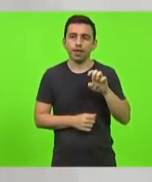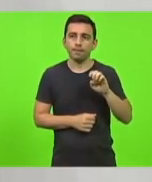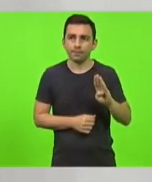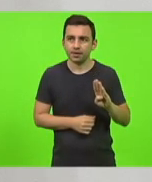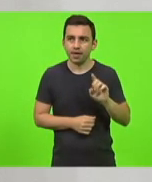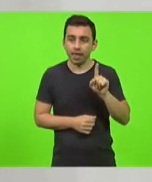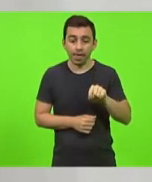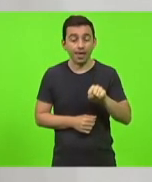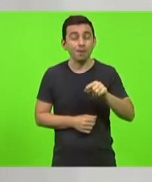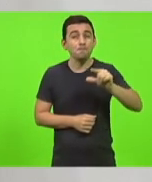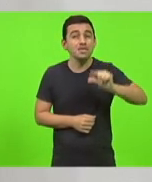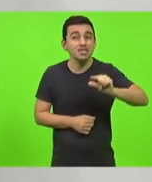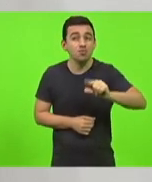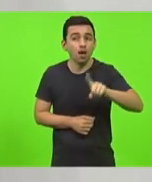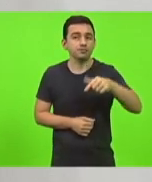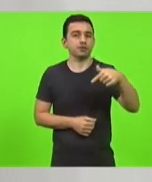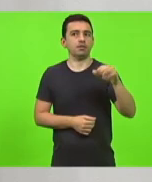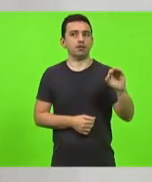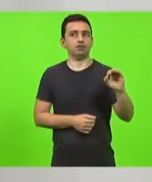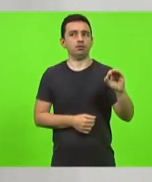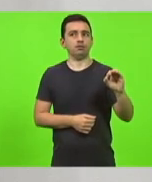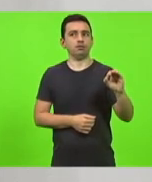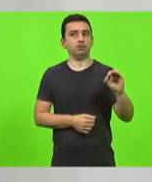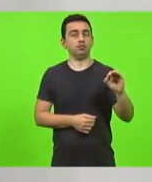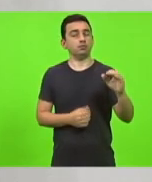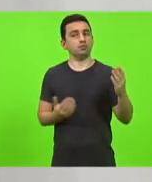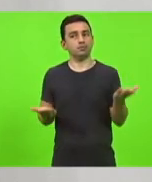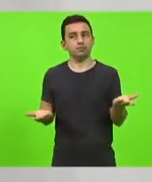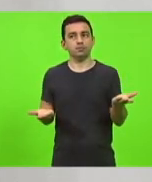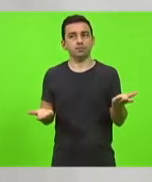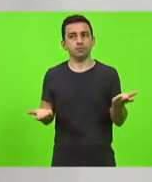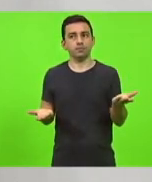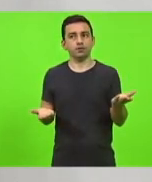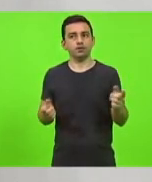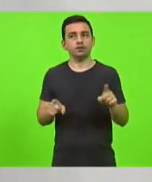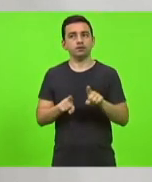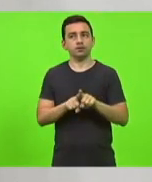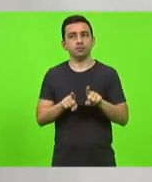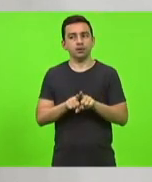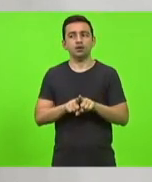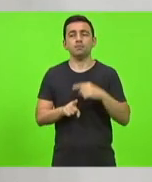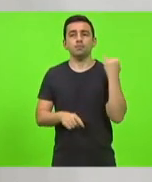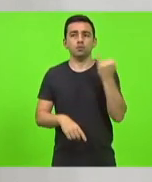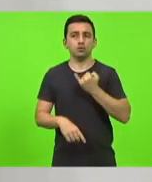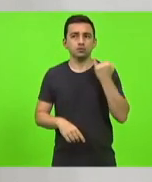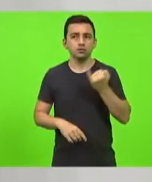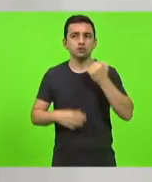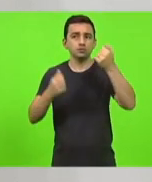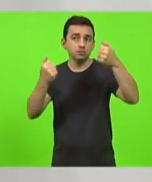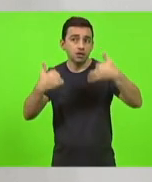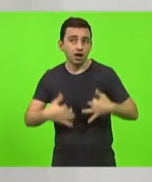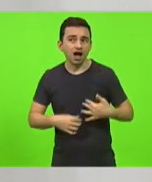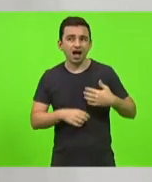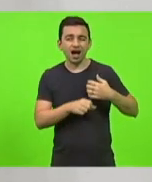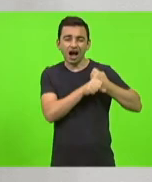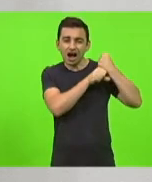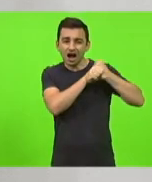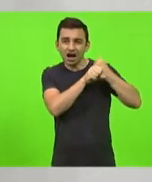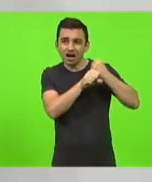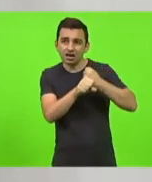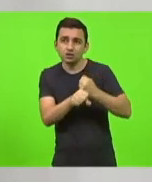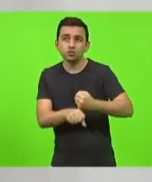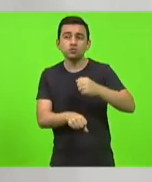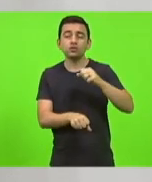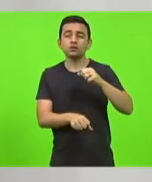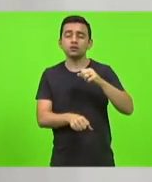mínimo 70%. E é importante dizer que, ao longo dos últimos anos, o Estado não tem aplicado